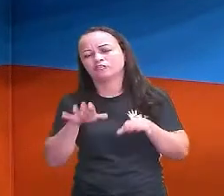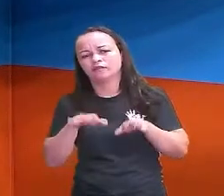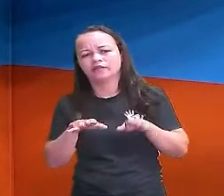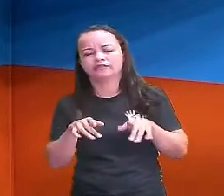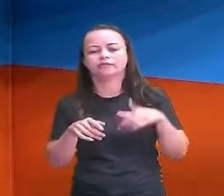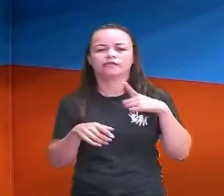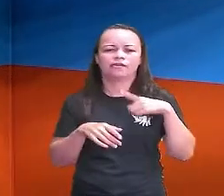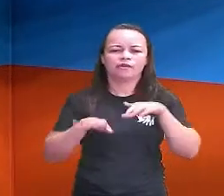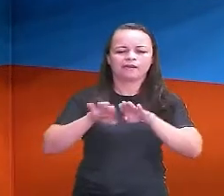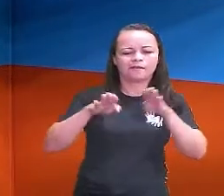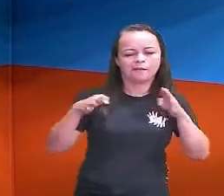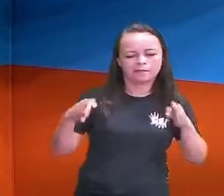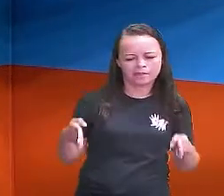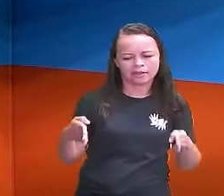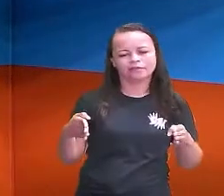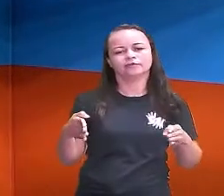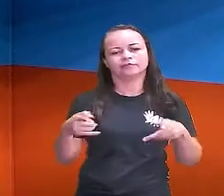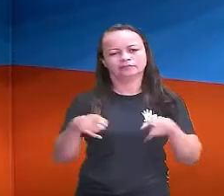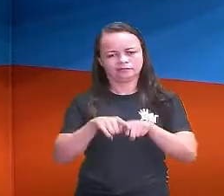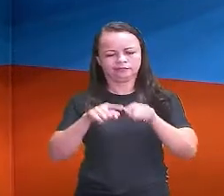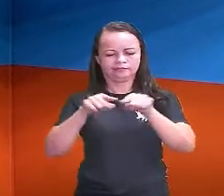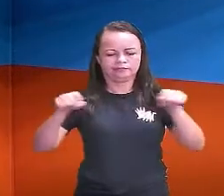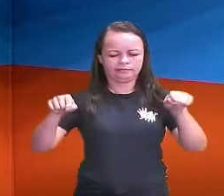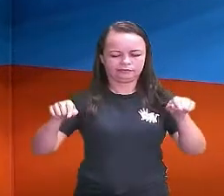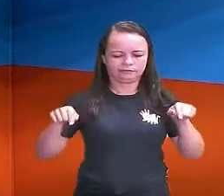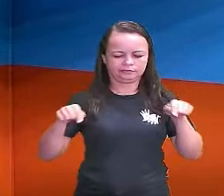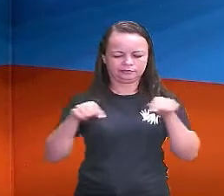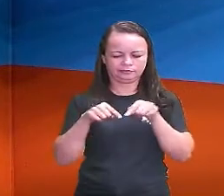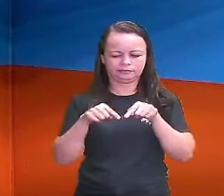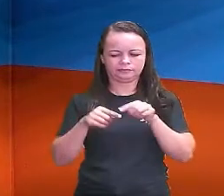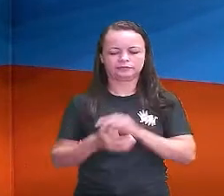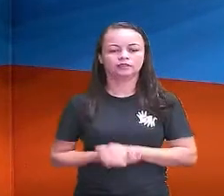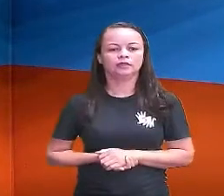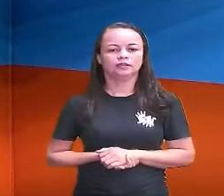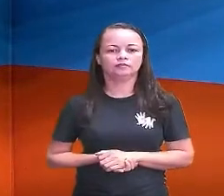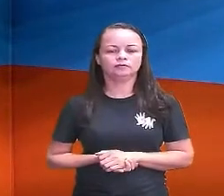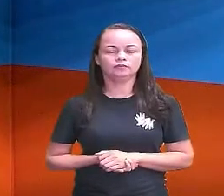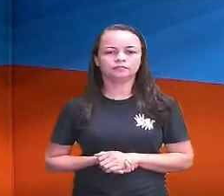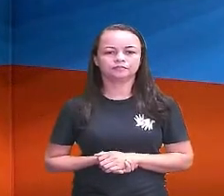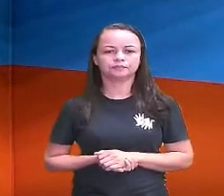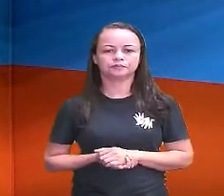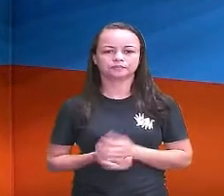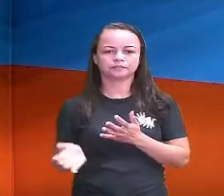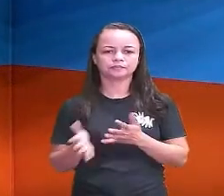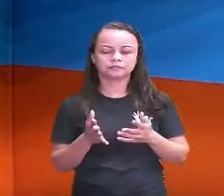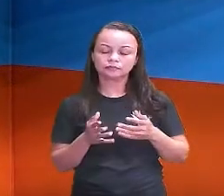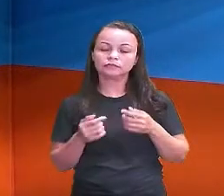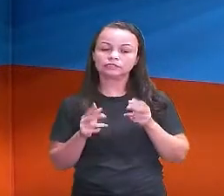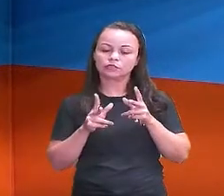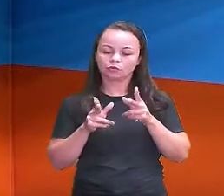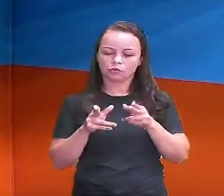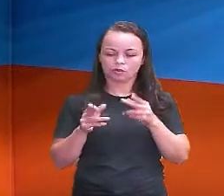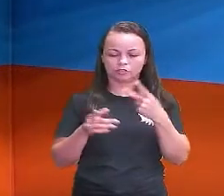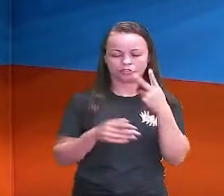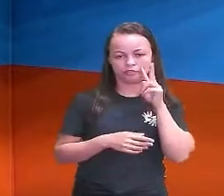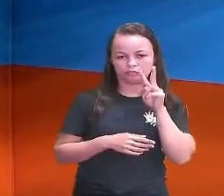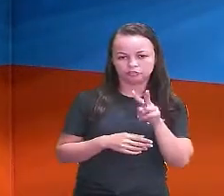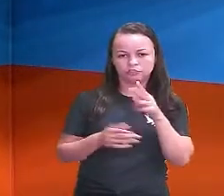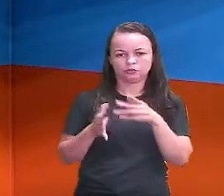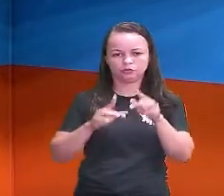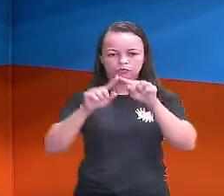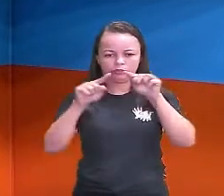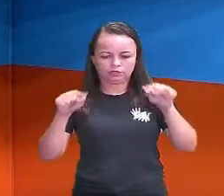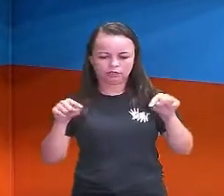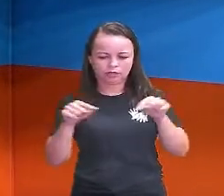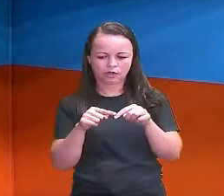na nossa casa que também tem forma de retângulo. E o que a gente vai fazer? Do mesmo jeito que a gente fez no triângulo, a gente